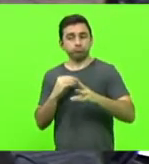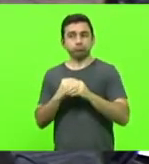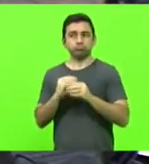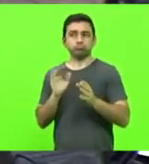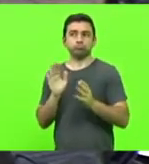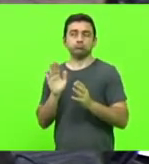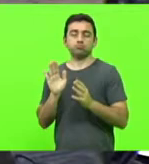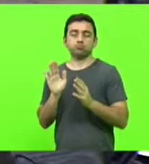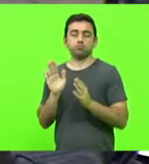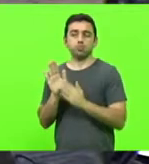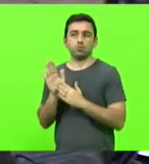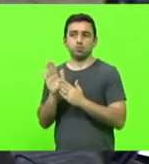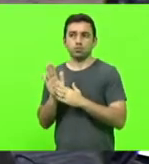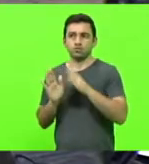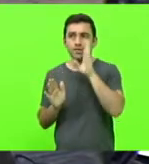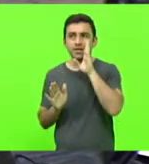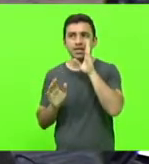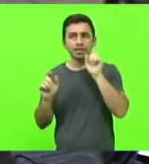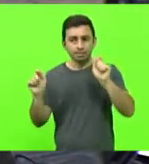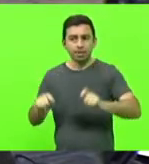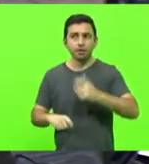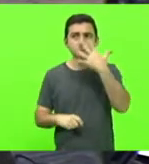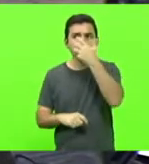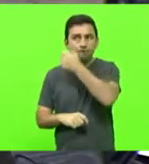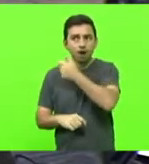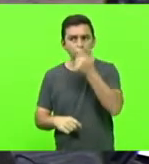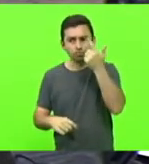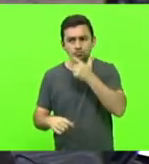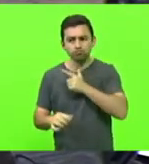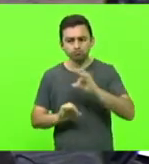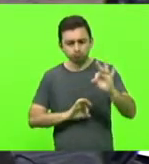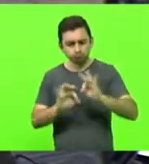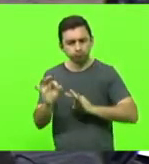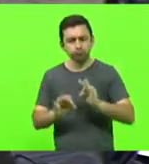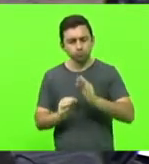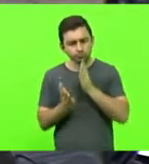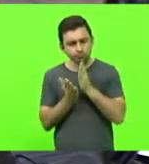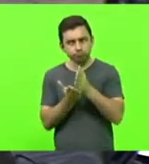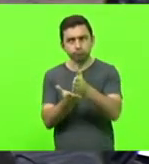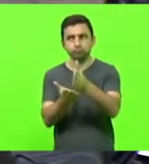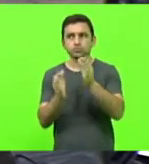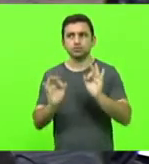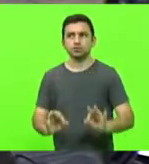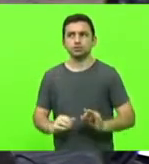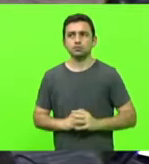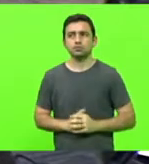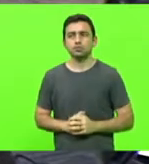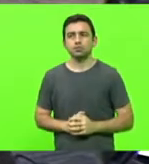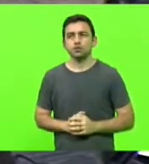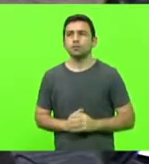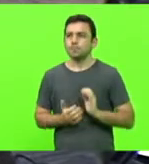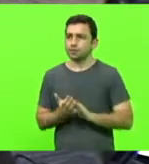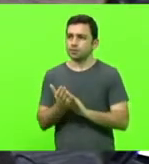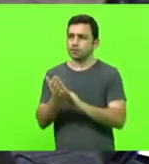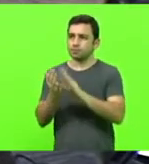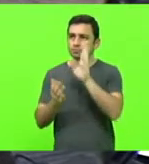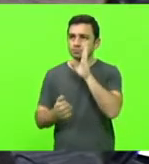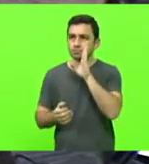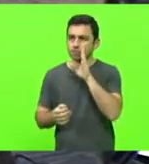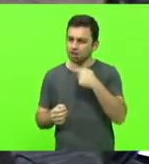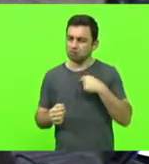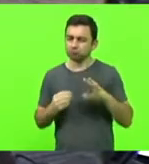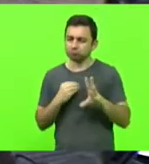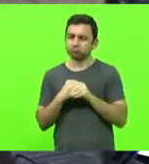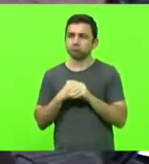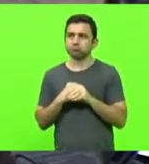Berlanda é o que pode salvar e botar as coisas de volta nos trilhos. Então, quero parabenizar, deputado Berlanda, engrossar as fileiras aqui.